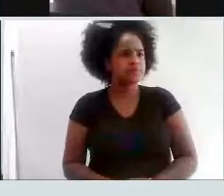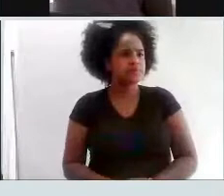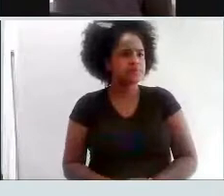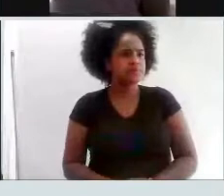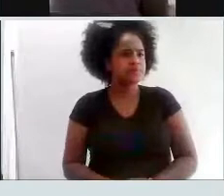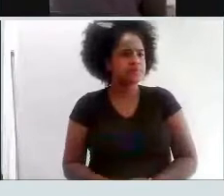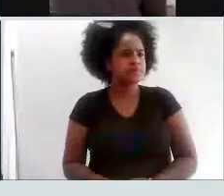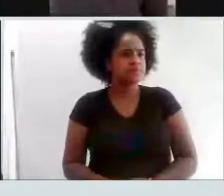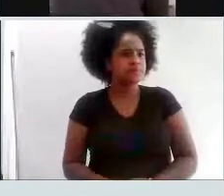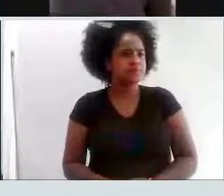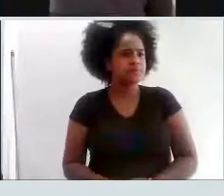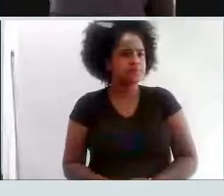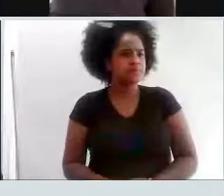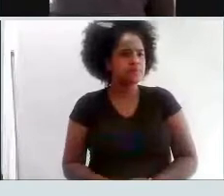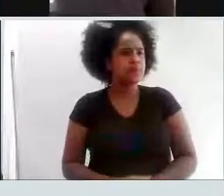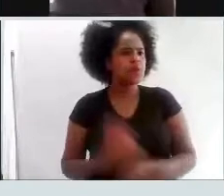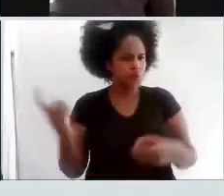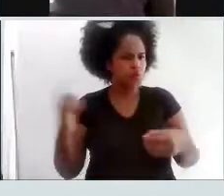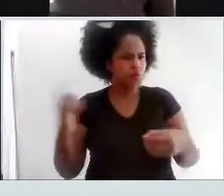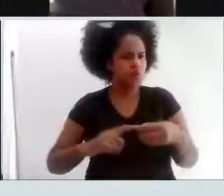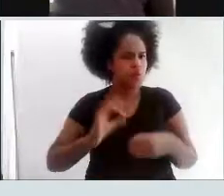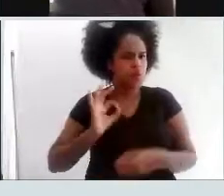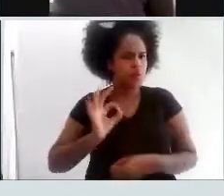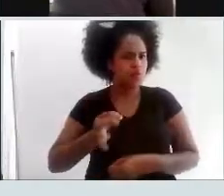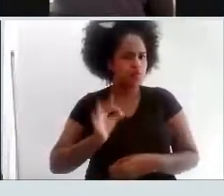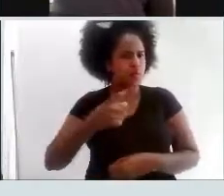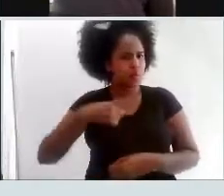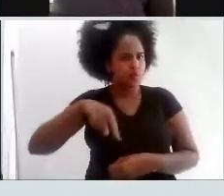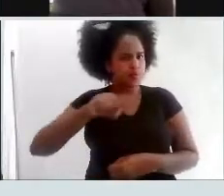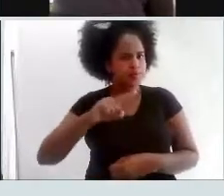Voltou? Agora direitinho, vocês estão me escutando?